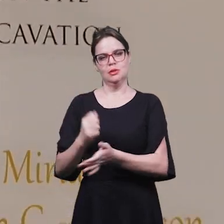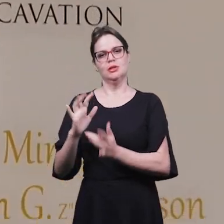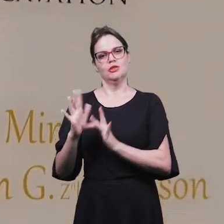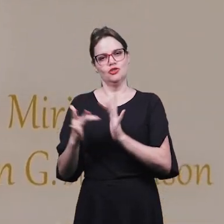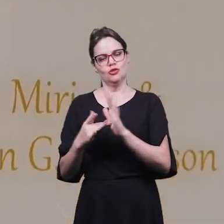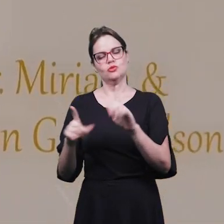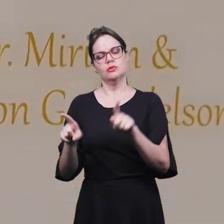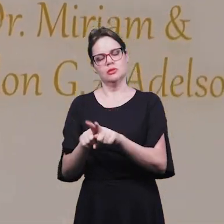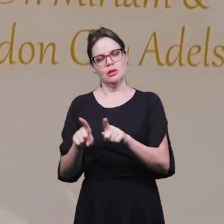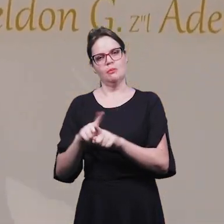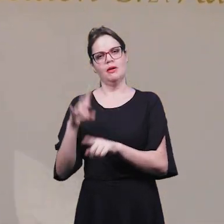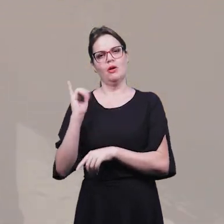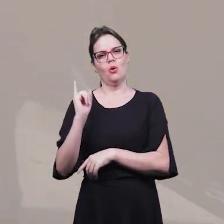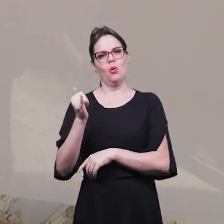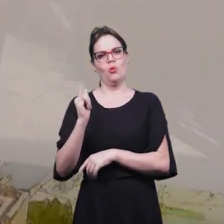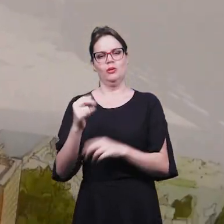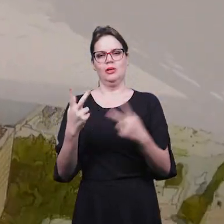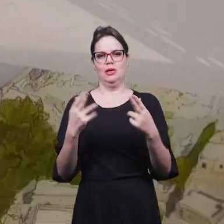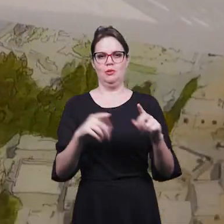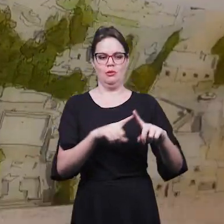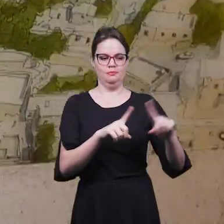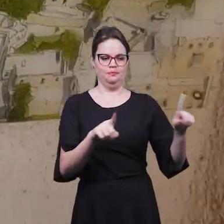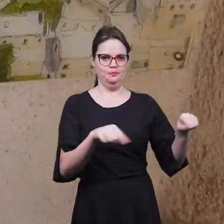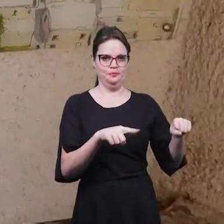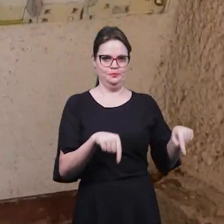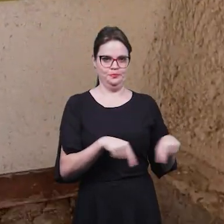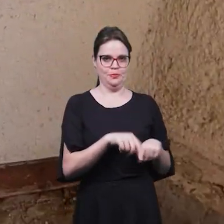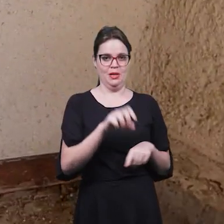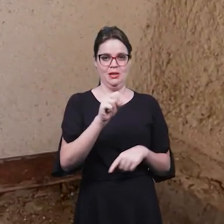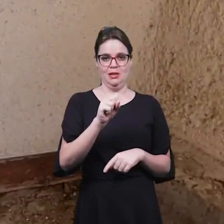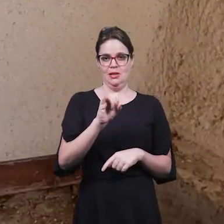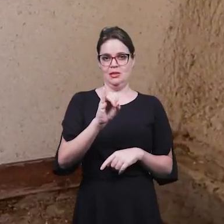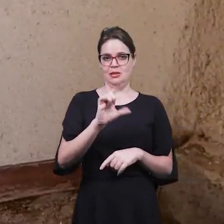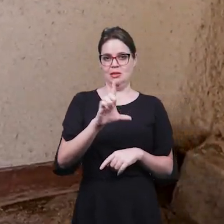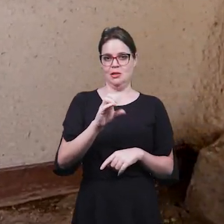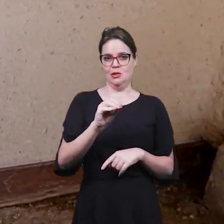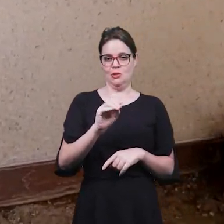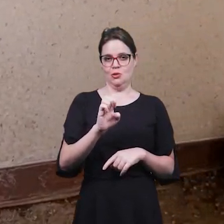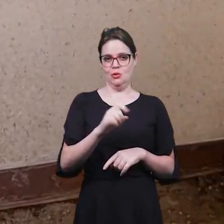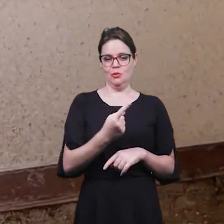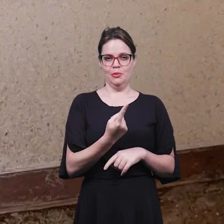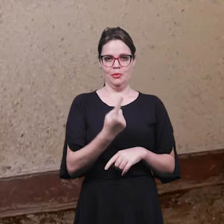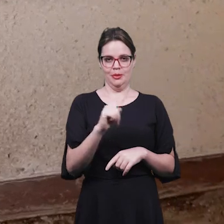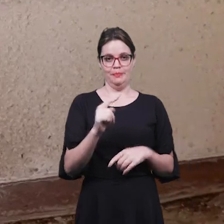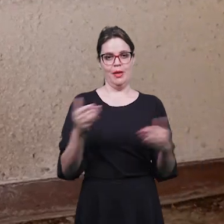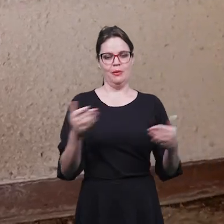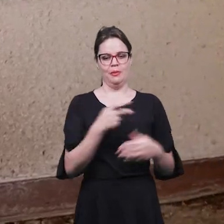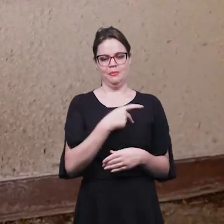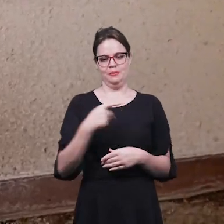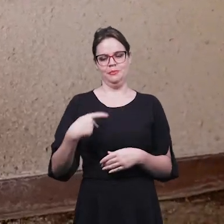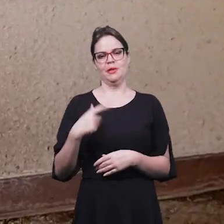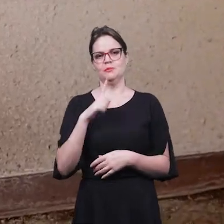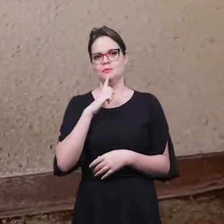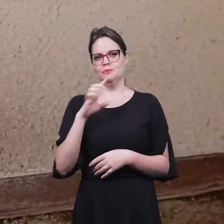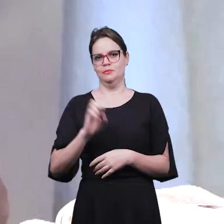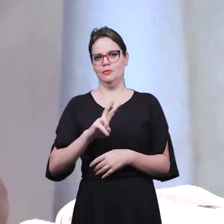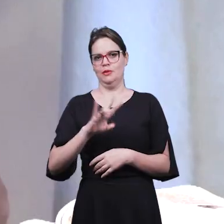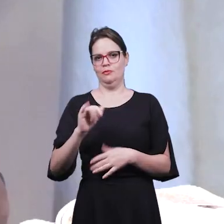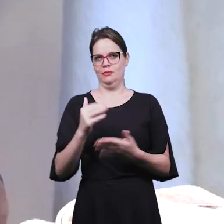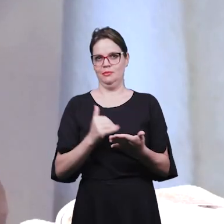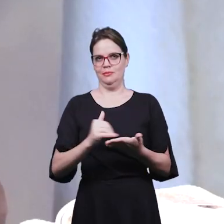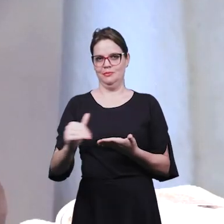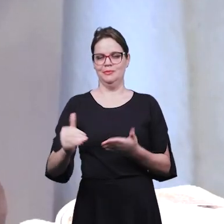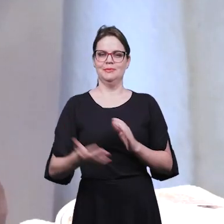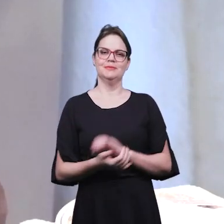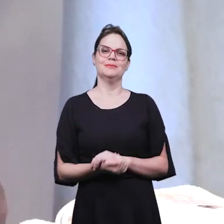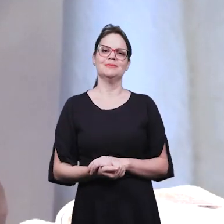do tanque de Siloé. Eu vou passar a palavra para o pastor Luiz Eugênio, que vai dar início ao nosso programa. Meus